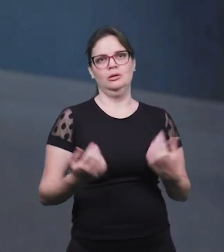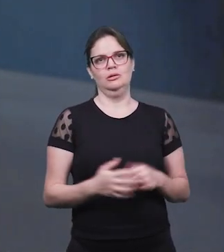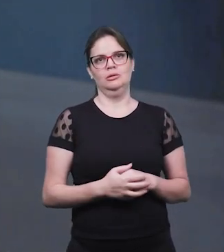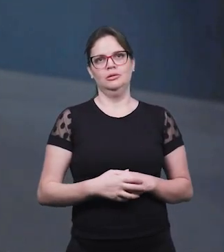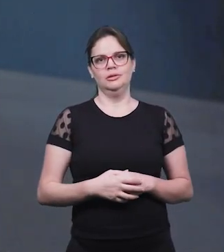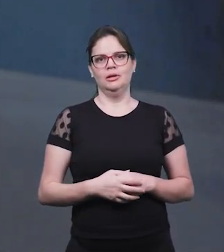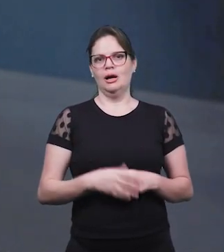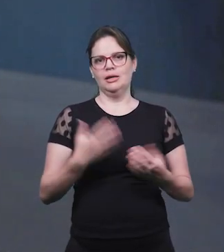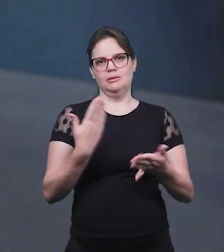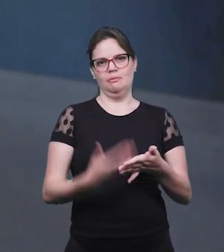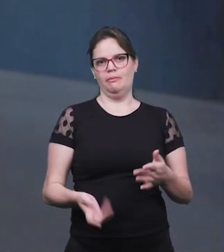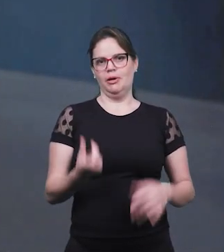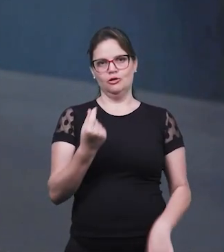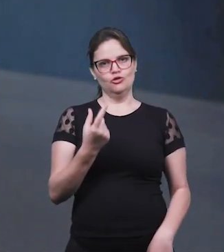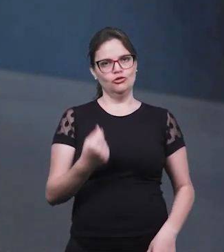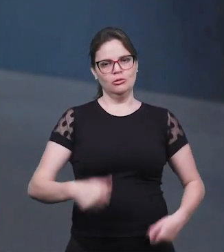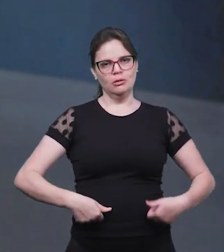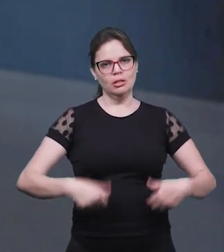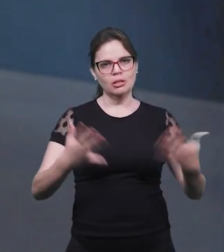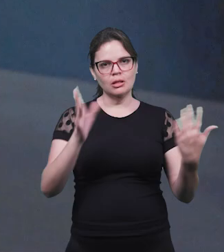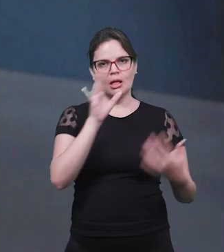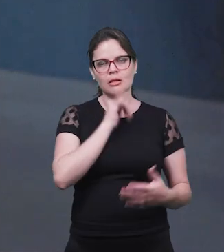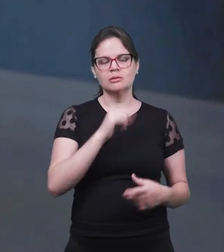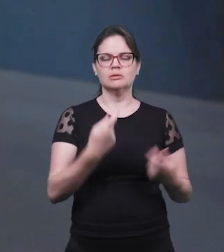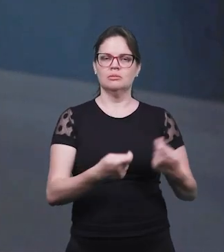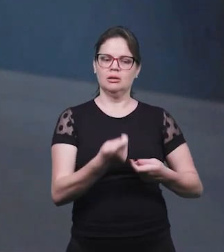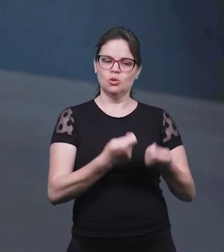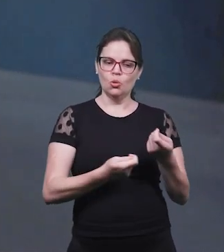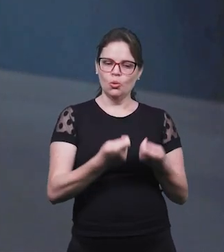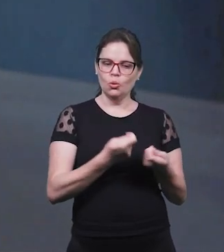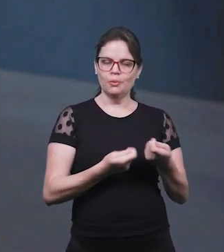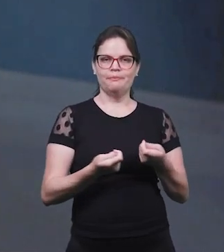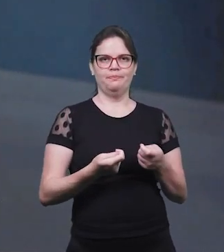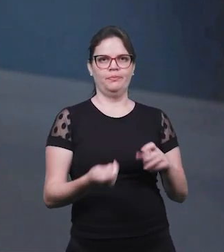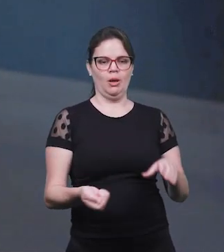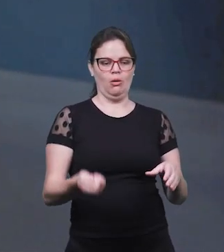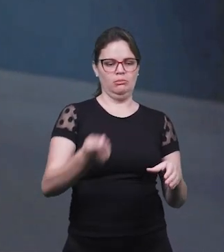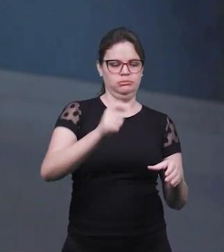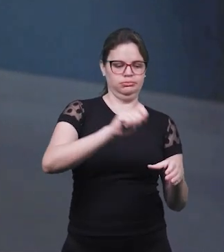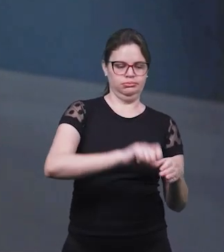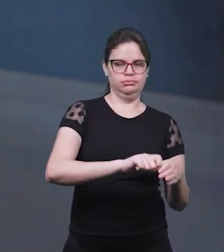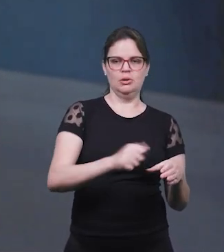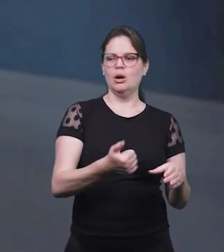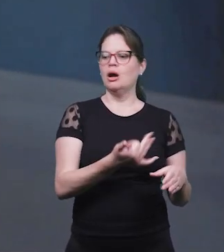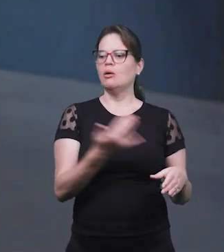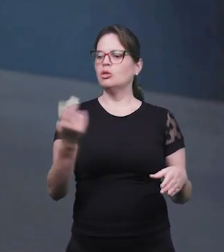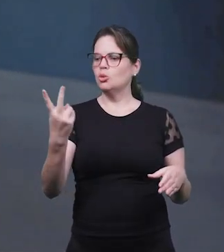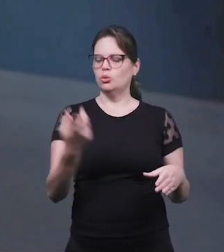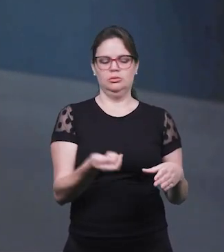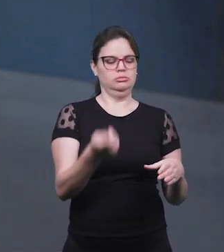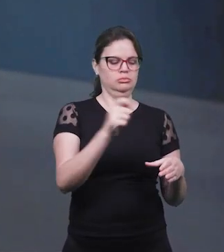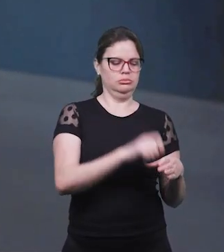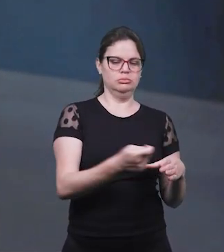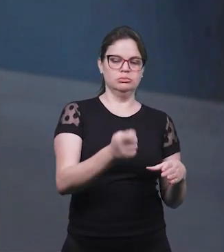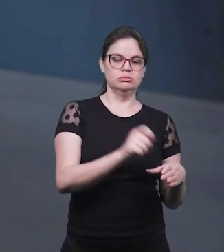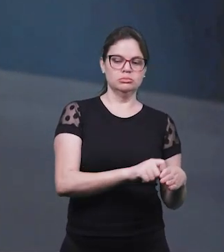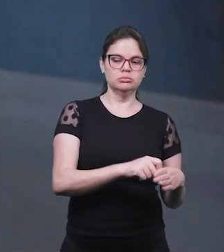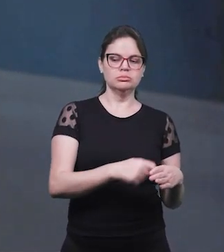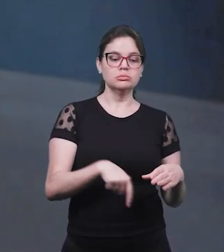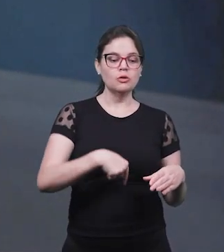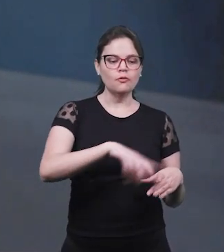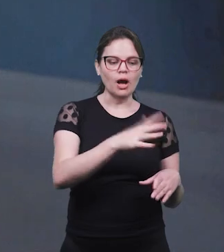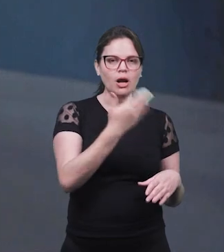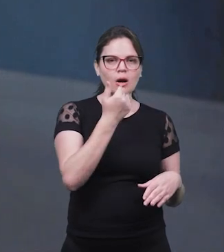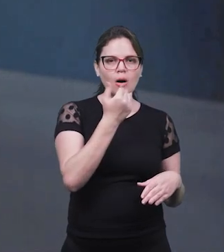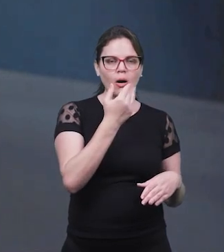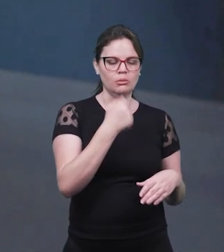o dinheiro vai embora, né? Então tem que ser feito arraçoamento, ou seja, colocar o alimento na quantidade que ele precisa na